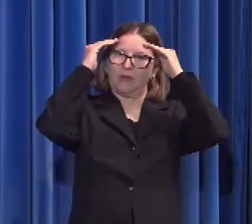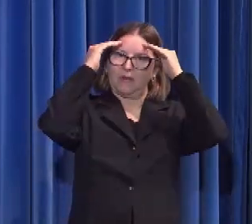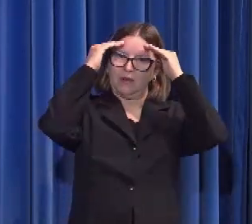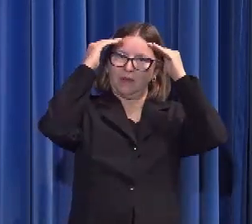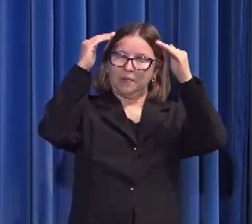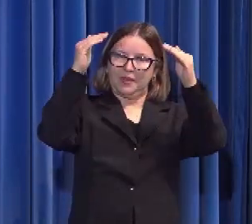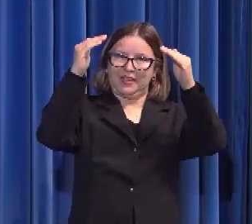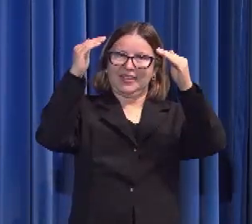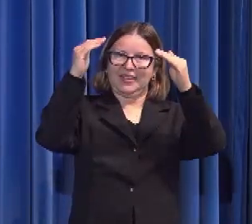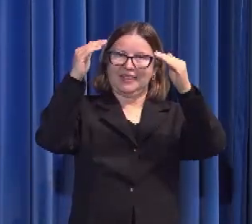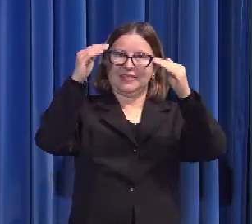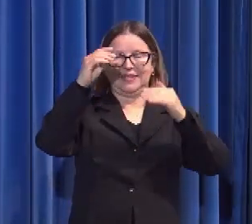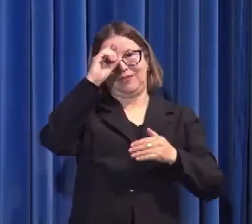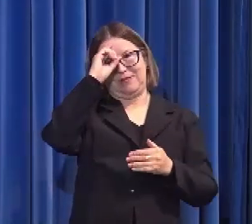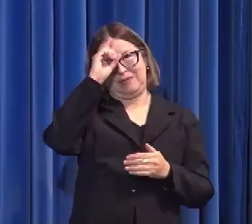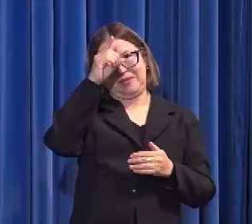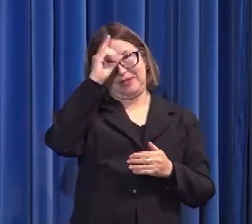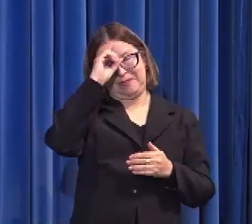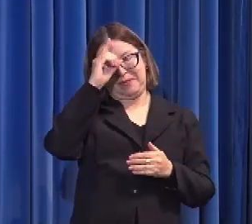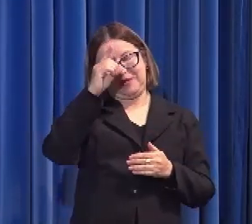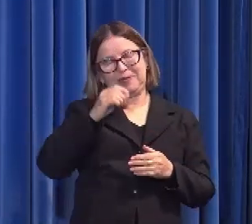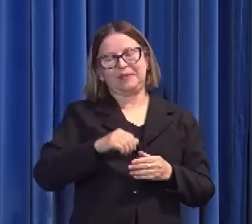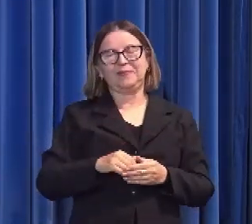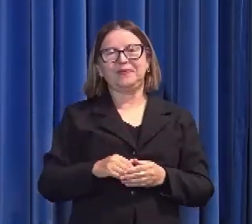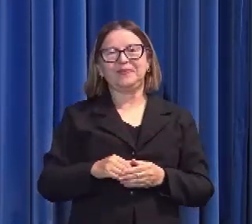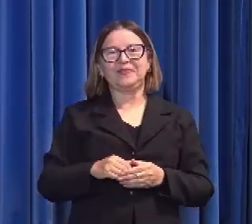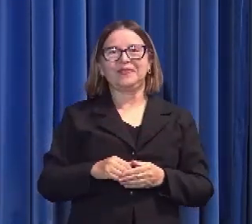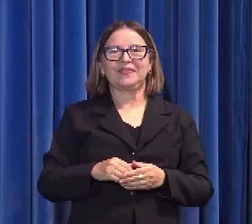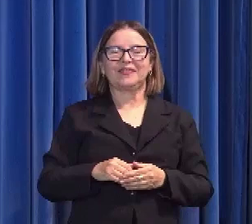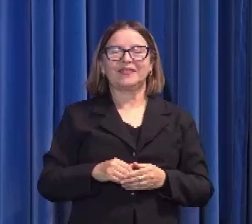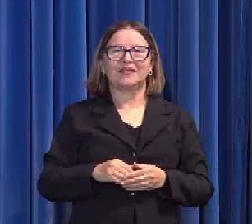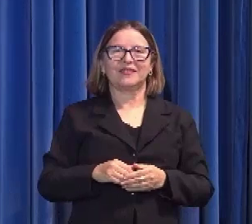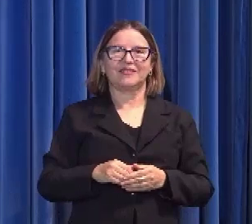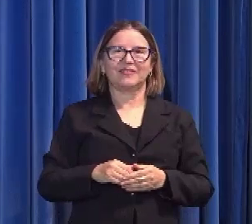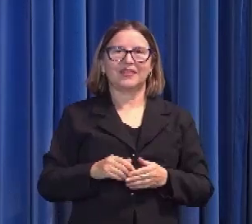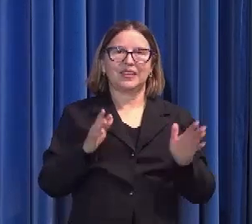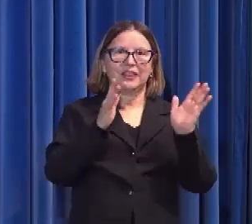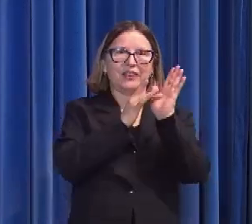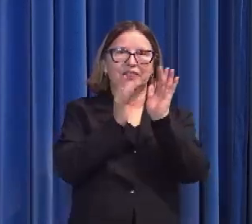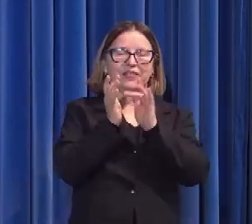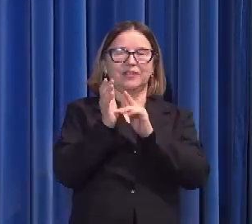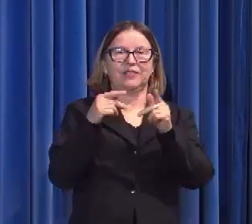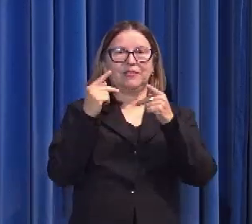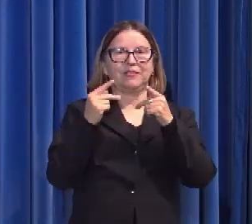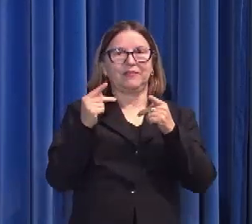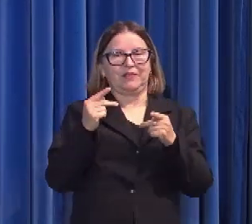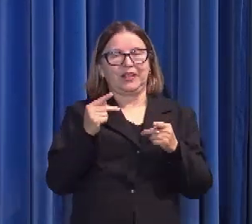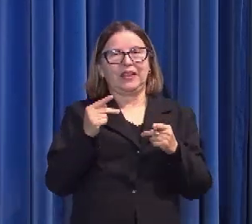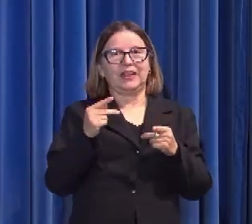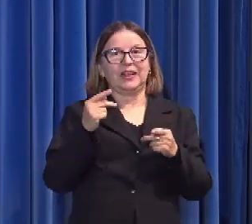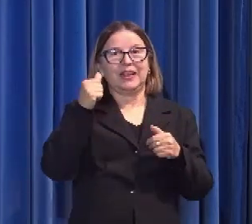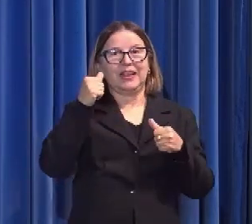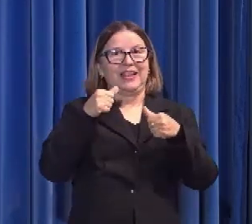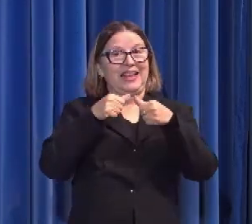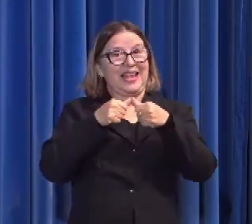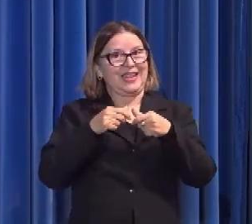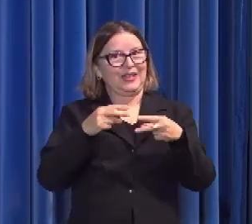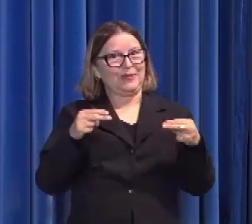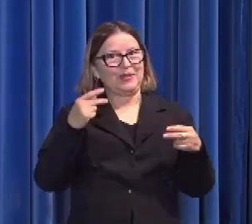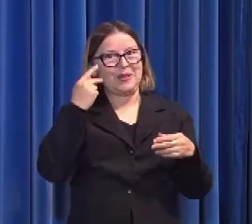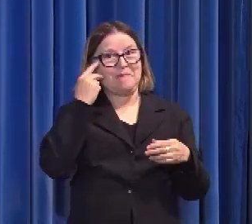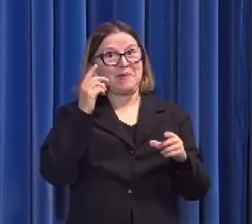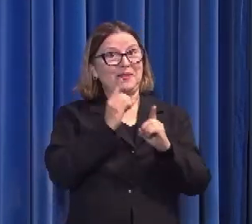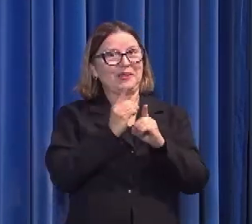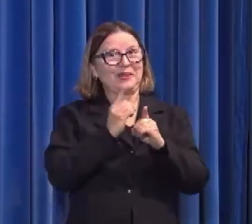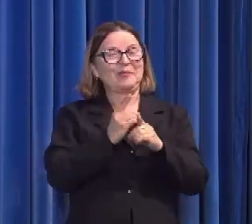os seus mandamentos que Jesus fala estas coisas para que os seus discípulos tenham alegria